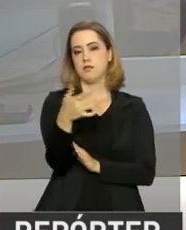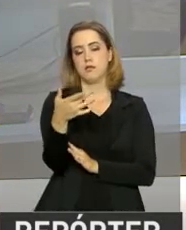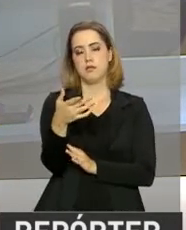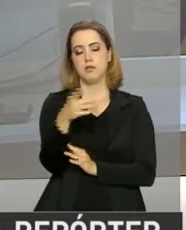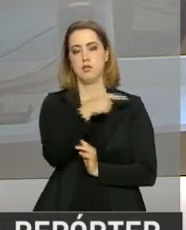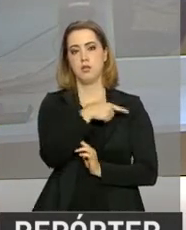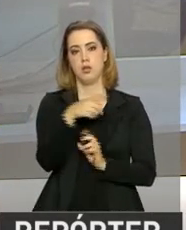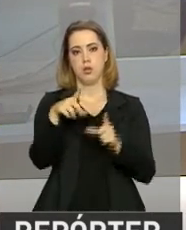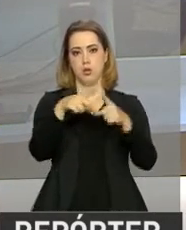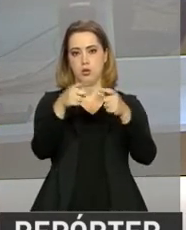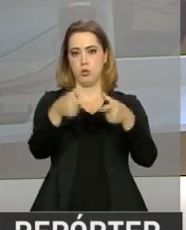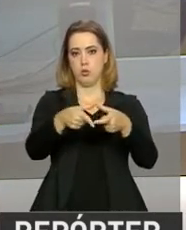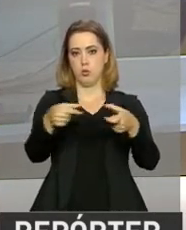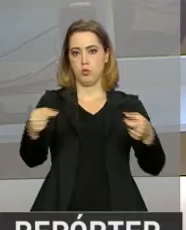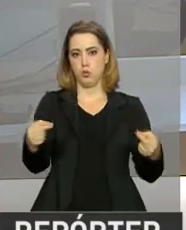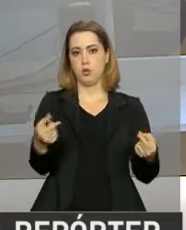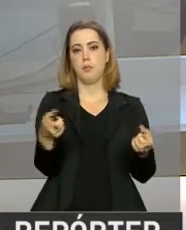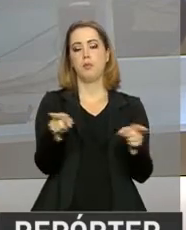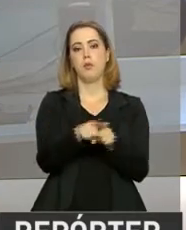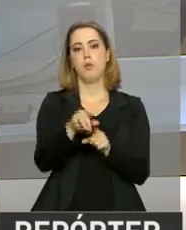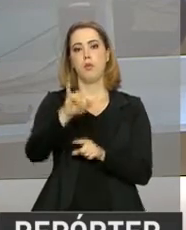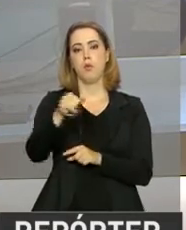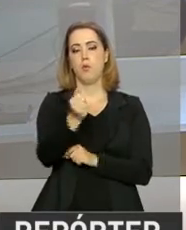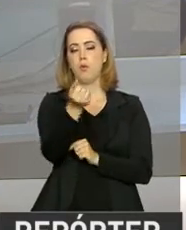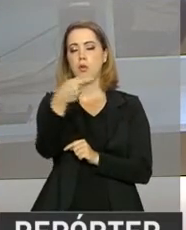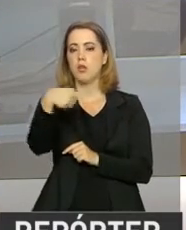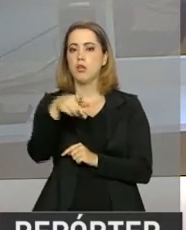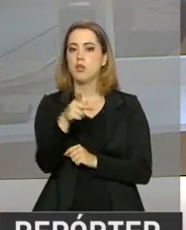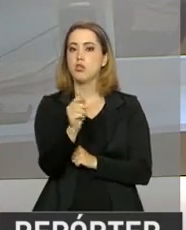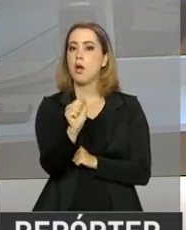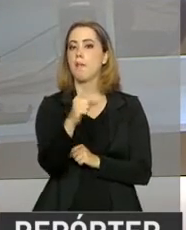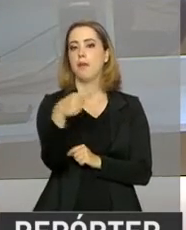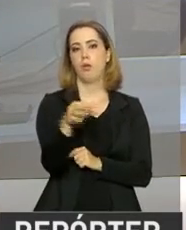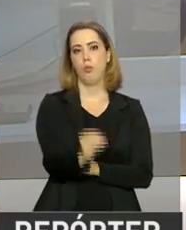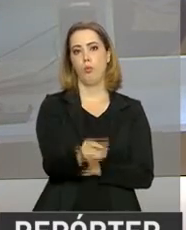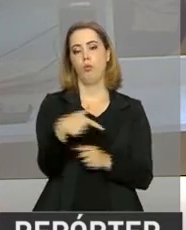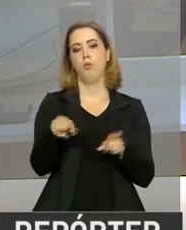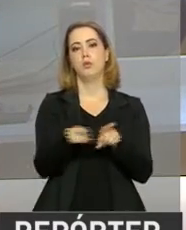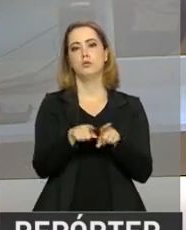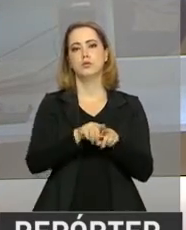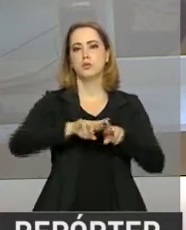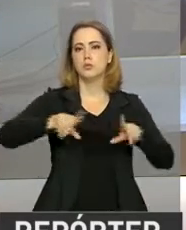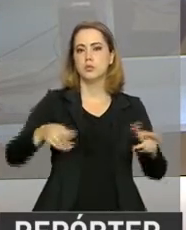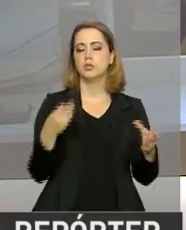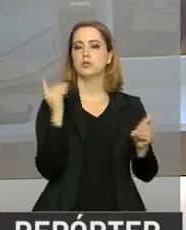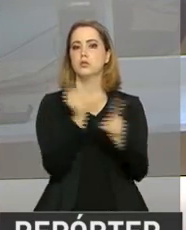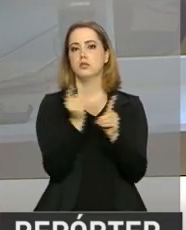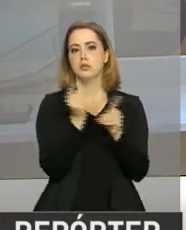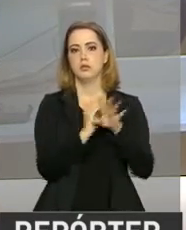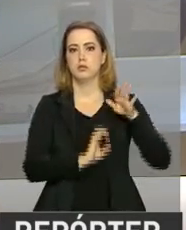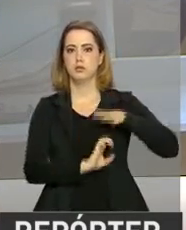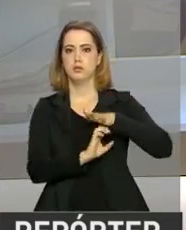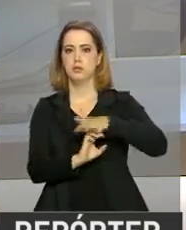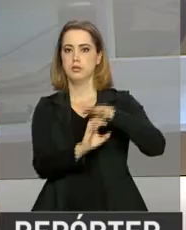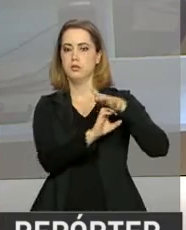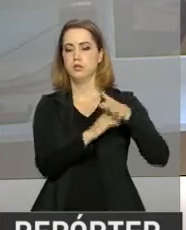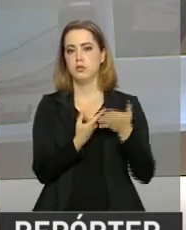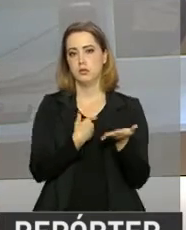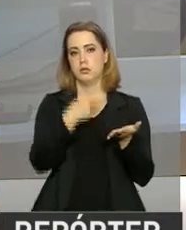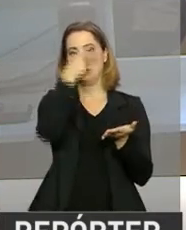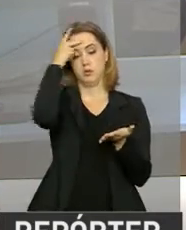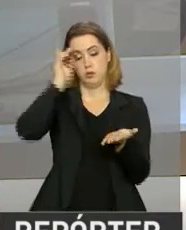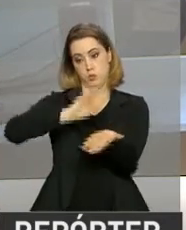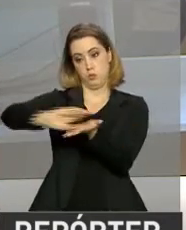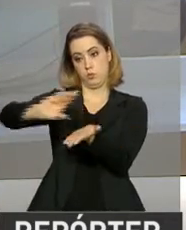e com o primeiro ministro do país shinzo abe também estão previstos encontros com empresários investidores japoneses os detalhes